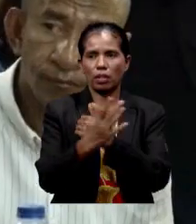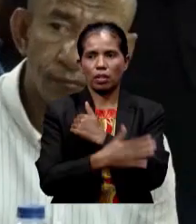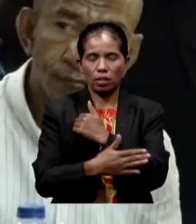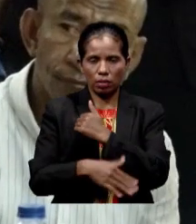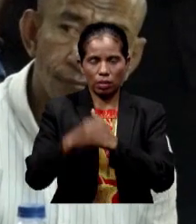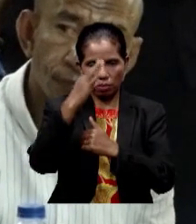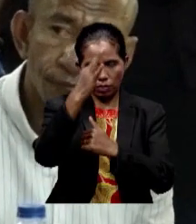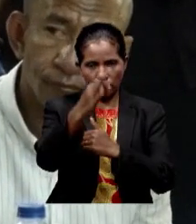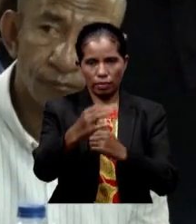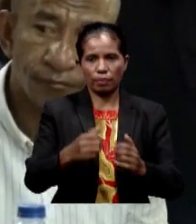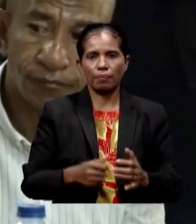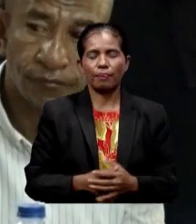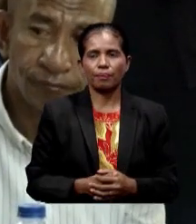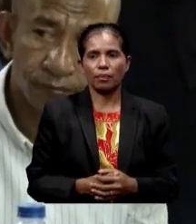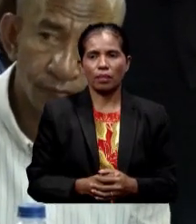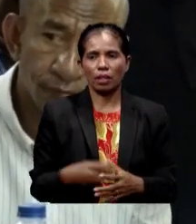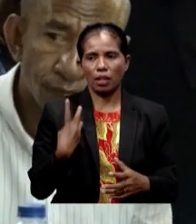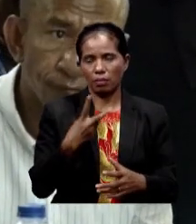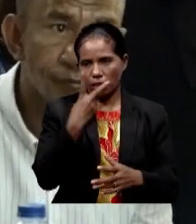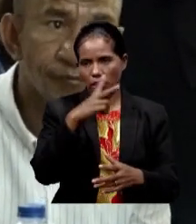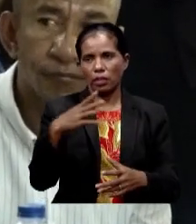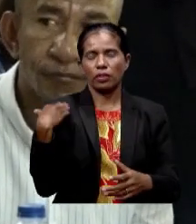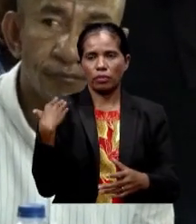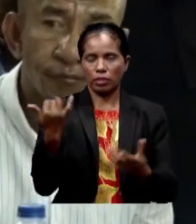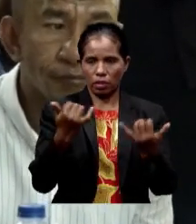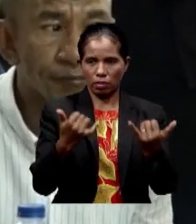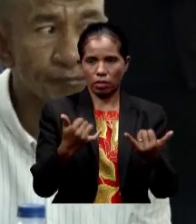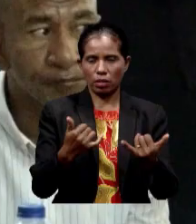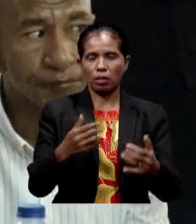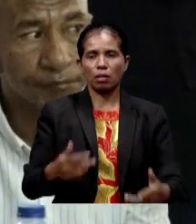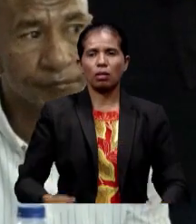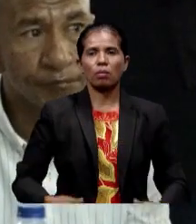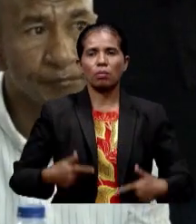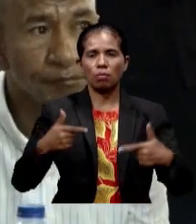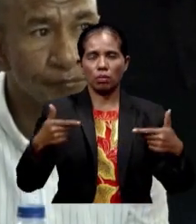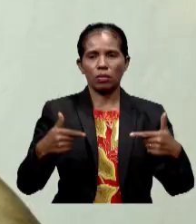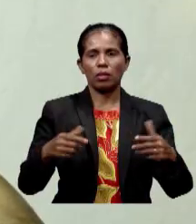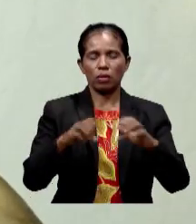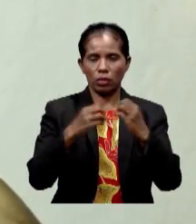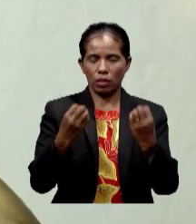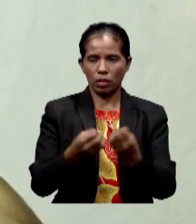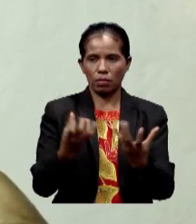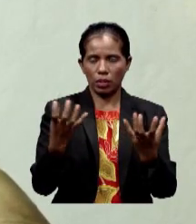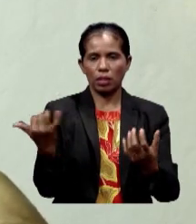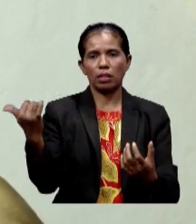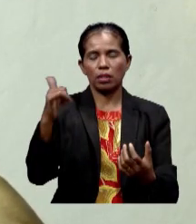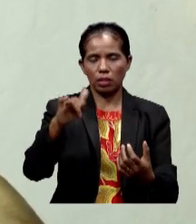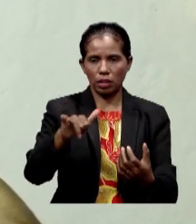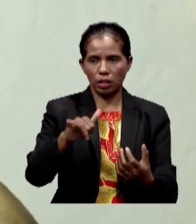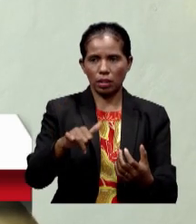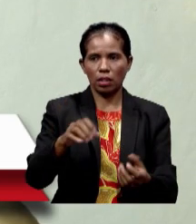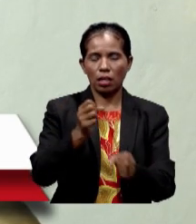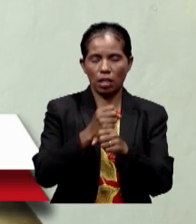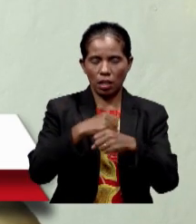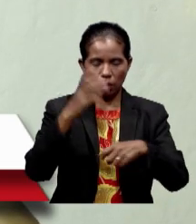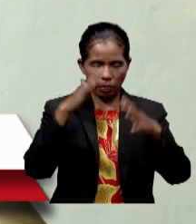oin. Tama realidade jovem sira agora ne, itahare Morris ho organização in oin, então sira cria problema in